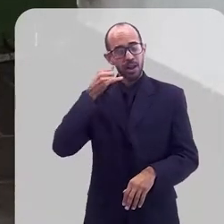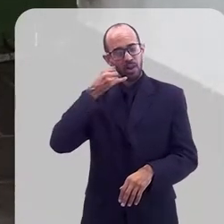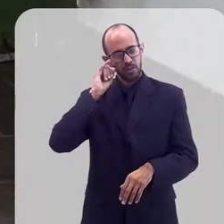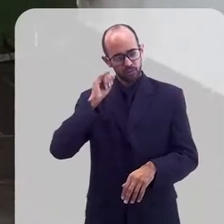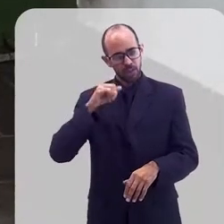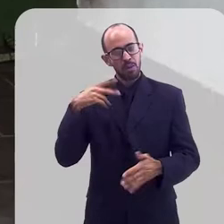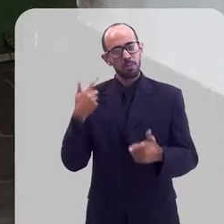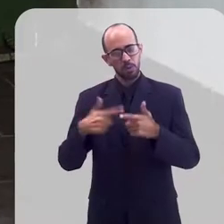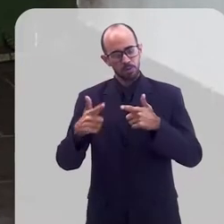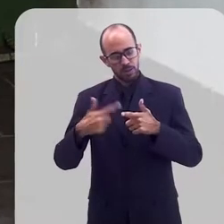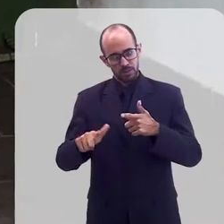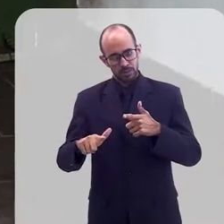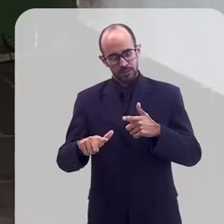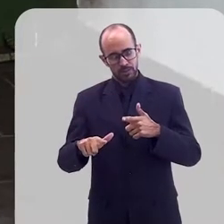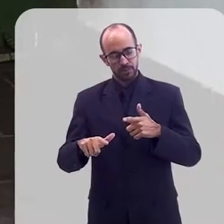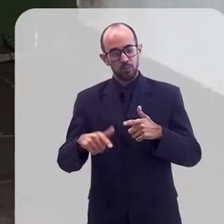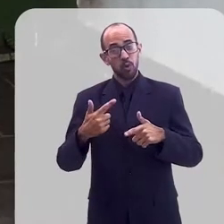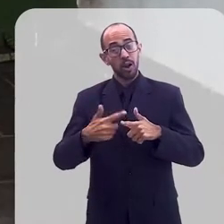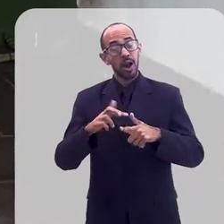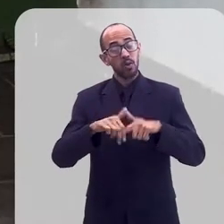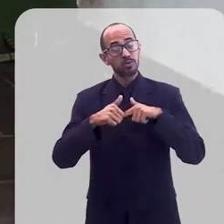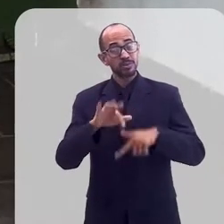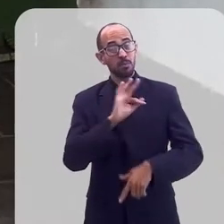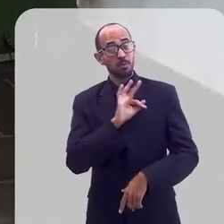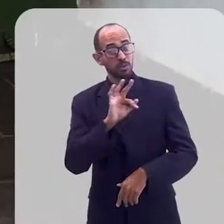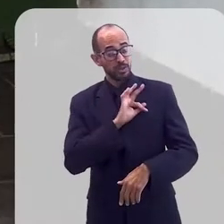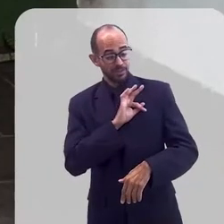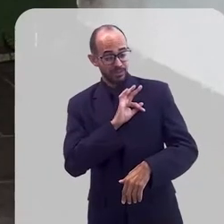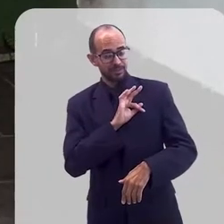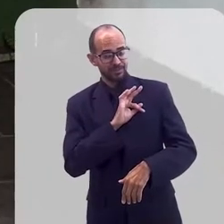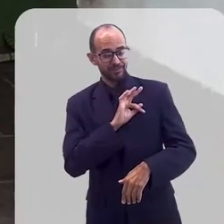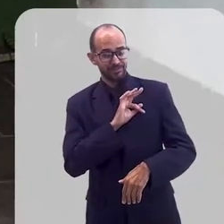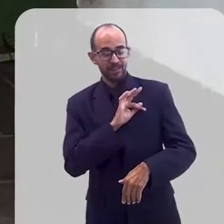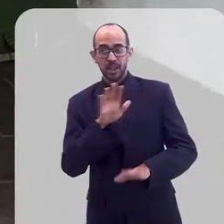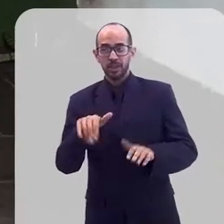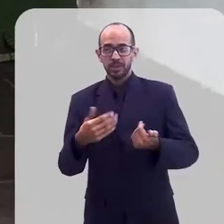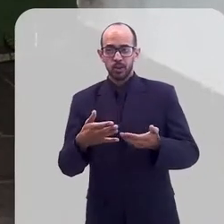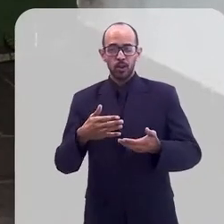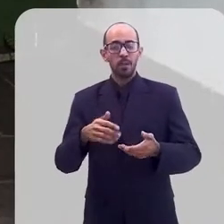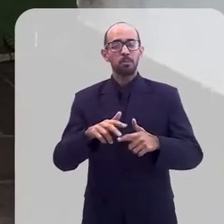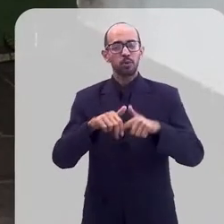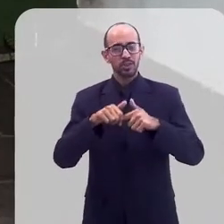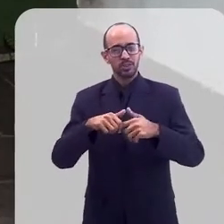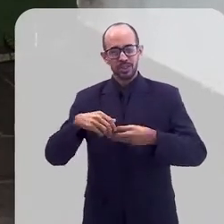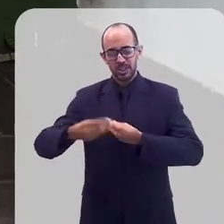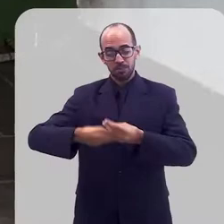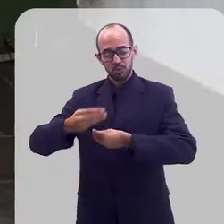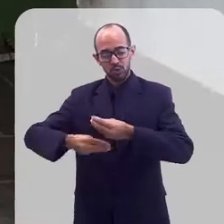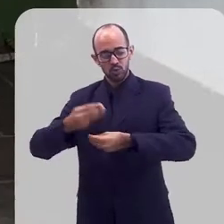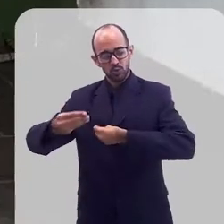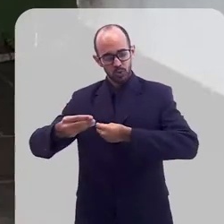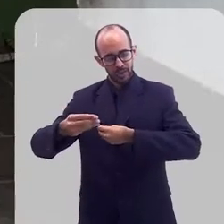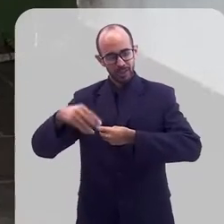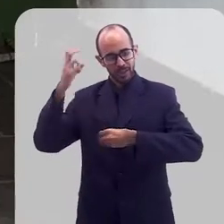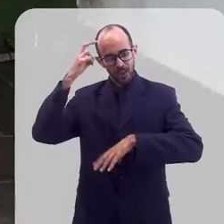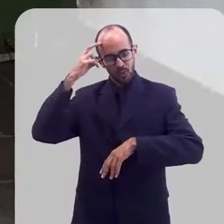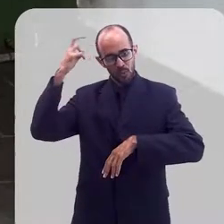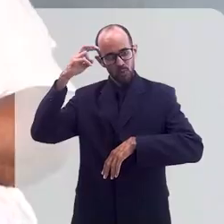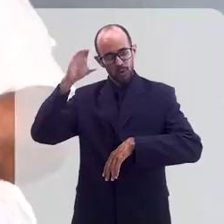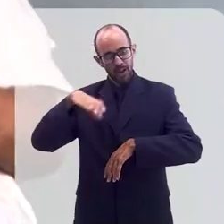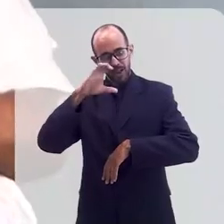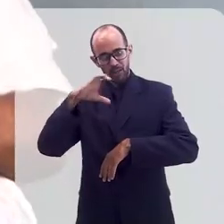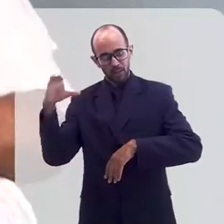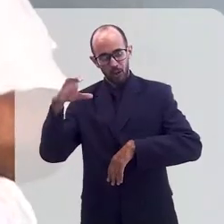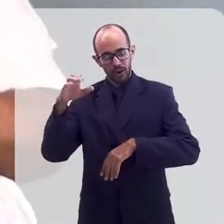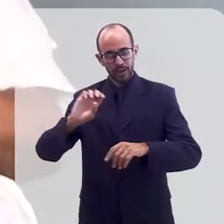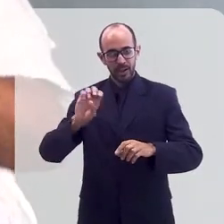não acontecer, né? E aí tem o sincretismo, né, do negro senzaleiro com os santos católicos.